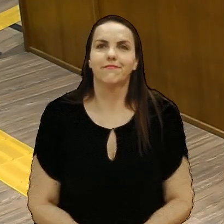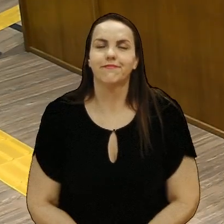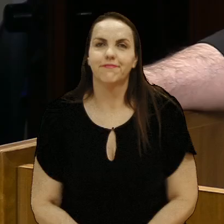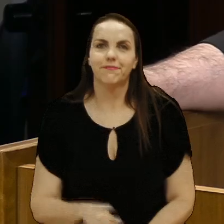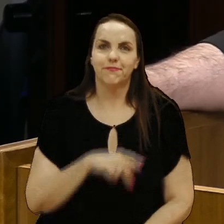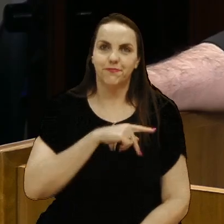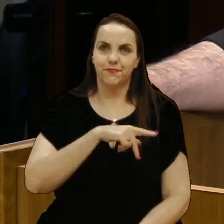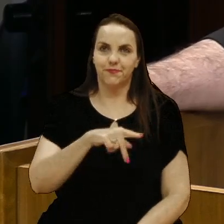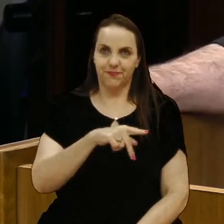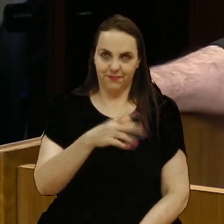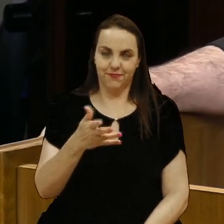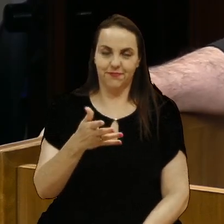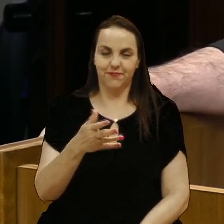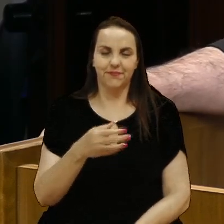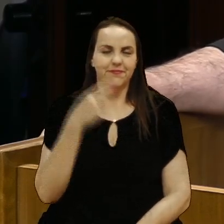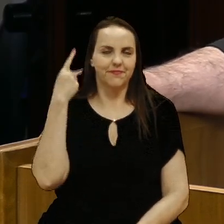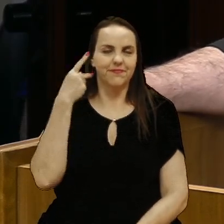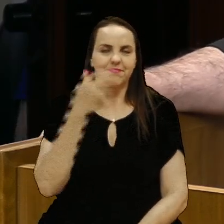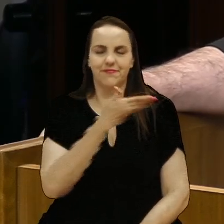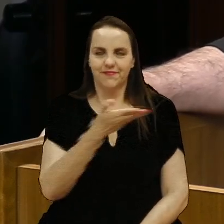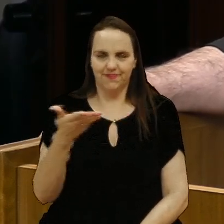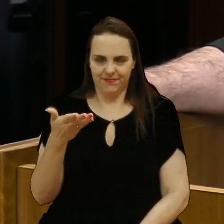Senhor presidente, senhoras e senhores vereadores,